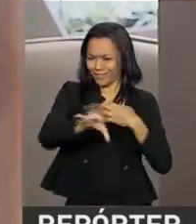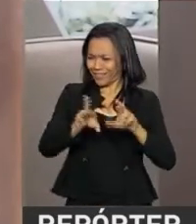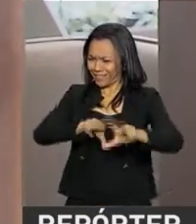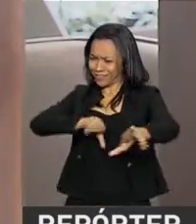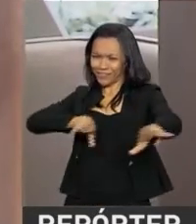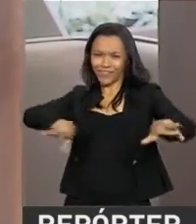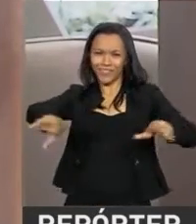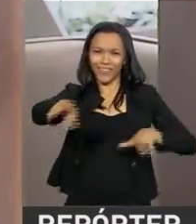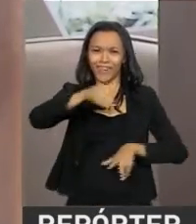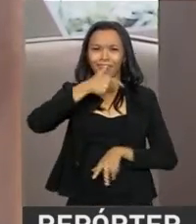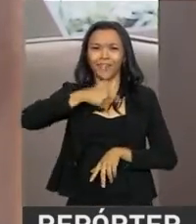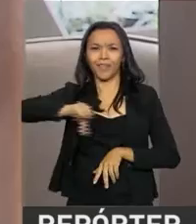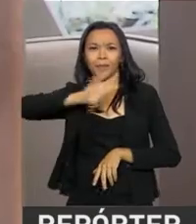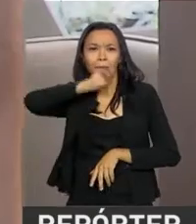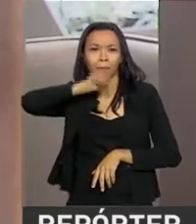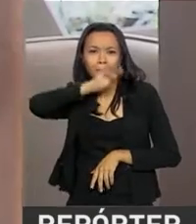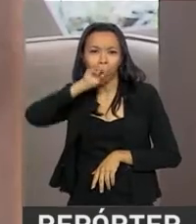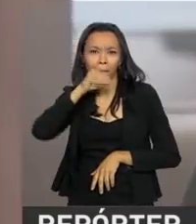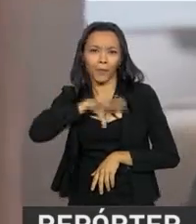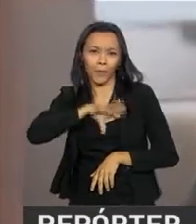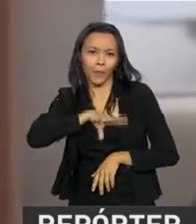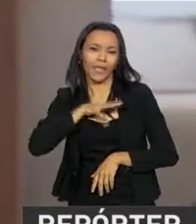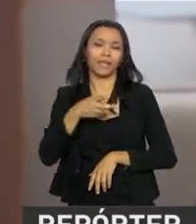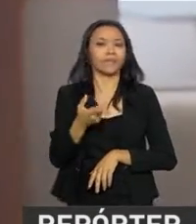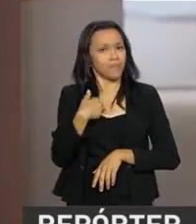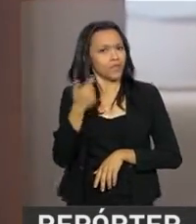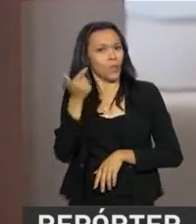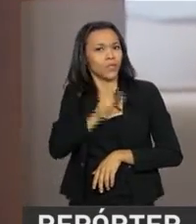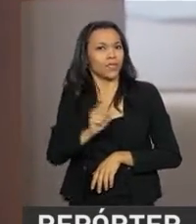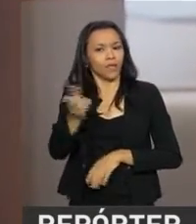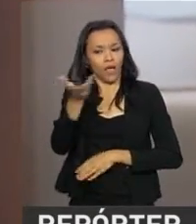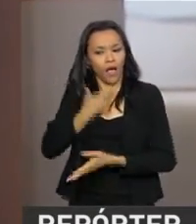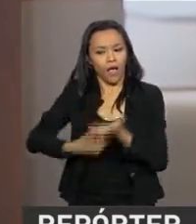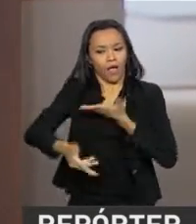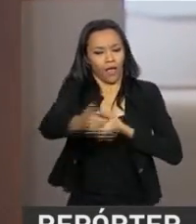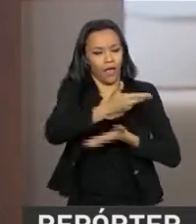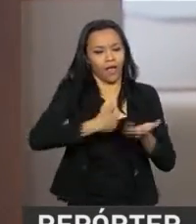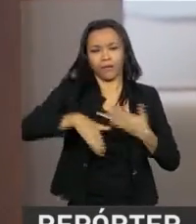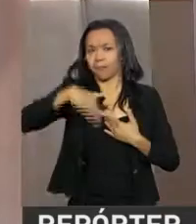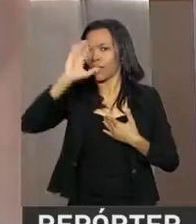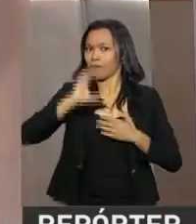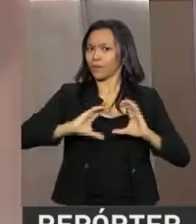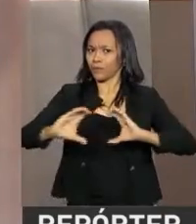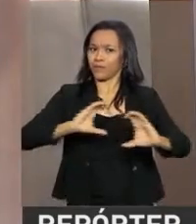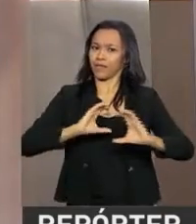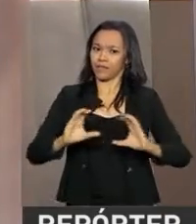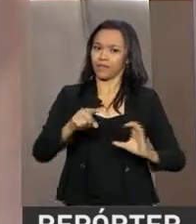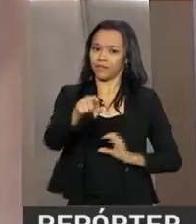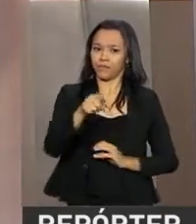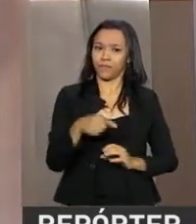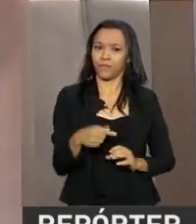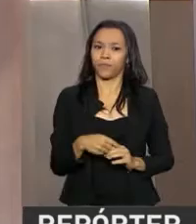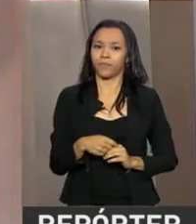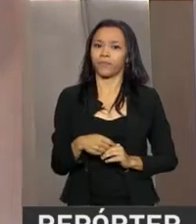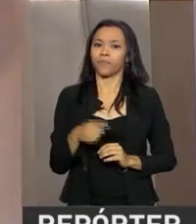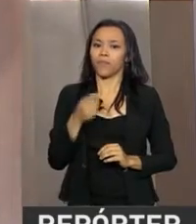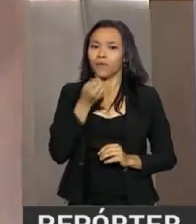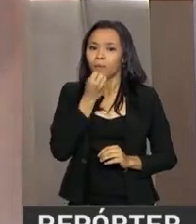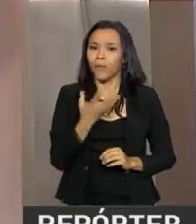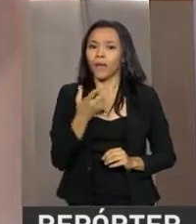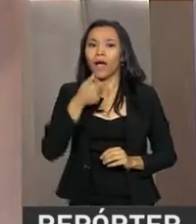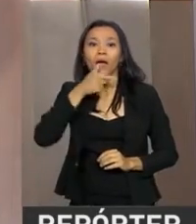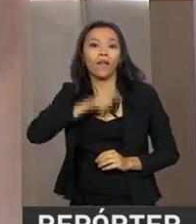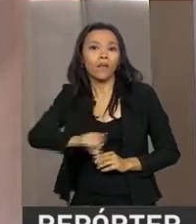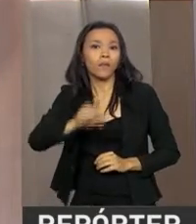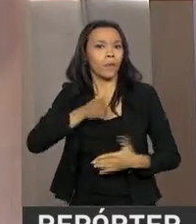português, mas acredita que o idioma comum ajuda a construir pontes que vão muito além da comunicação. Há espaço para muita colaboração. A língua